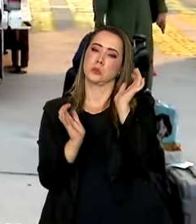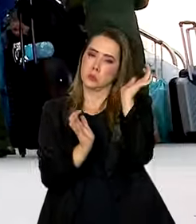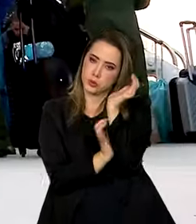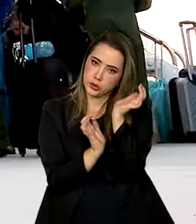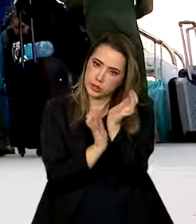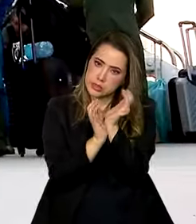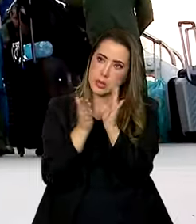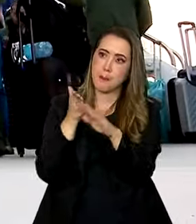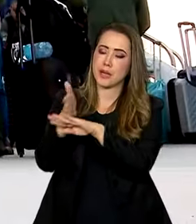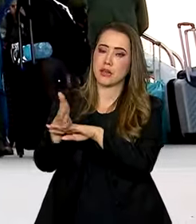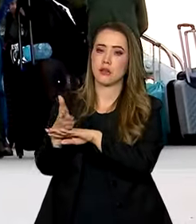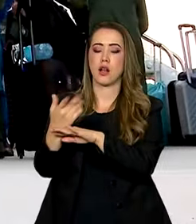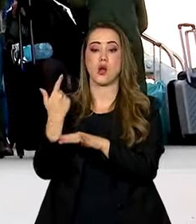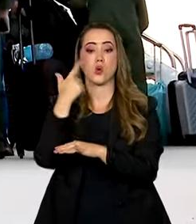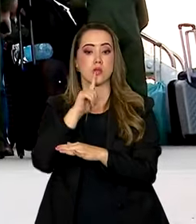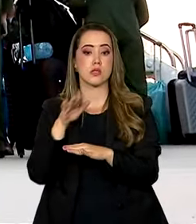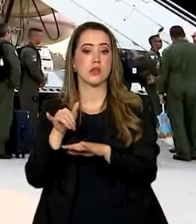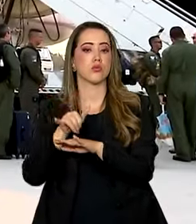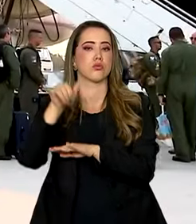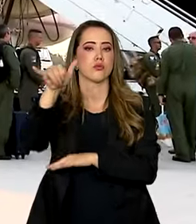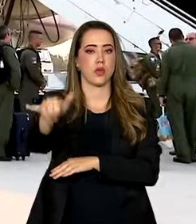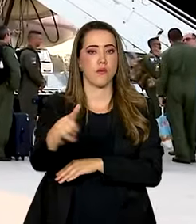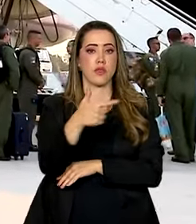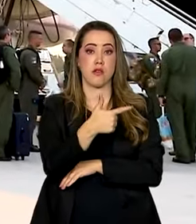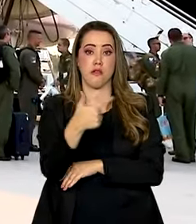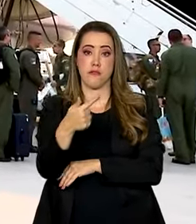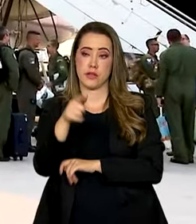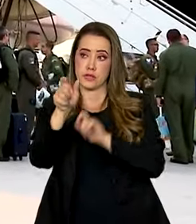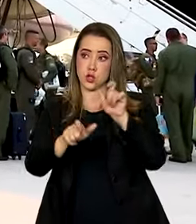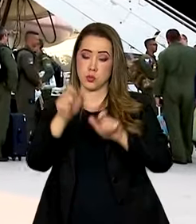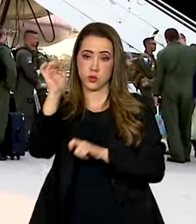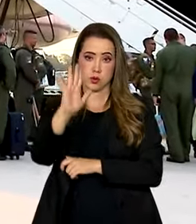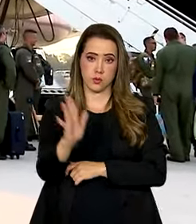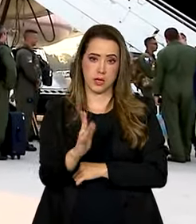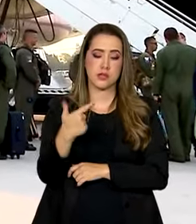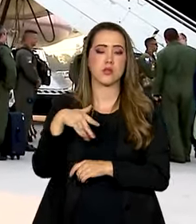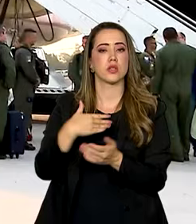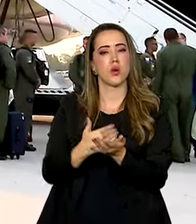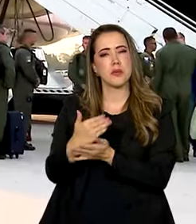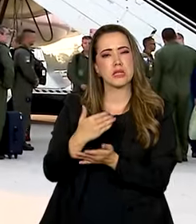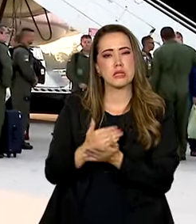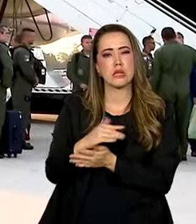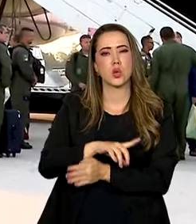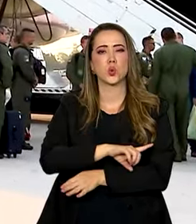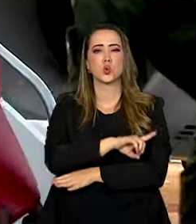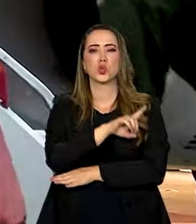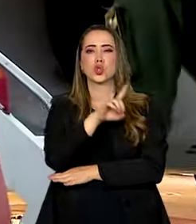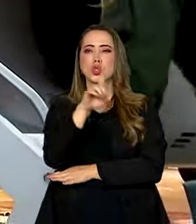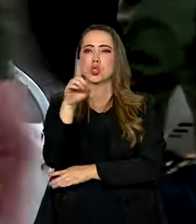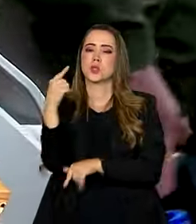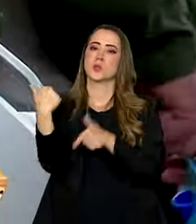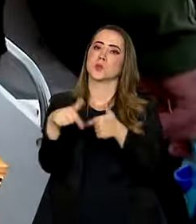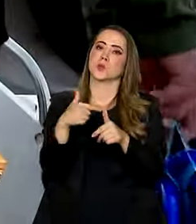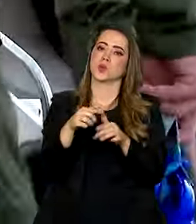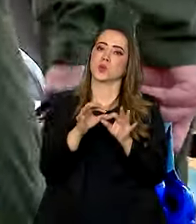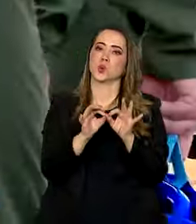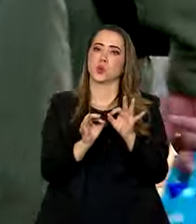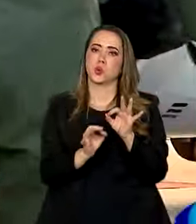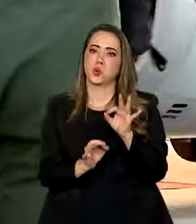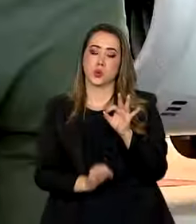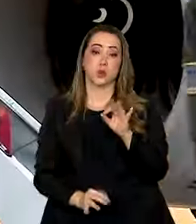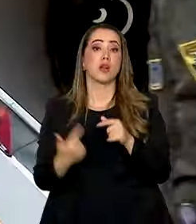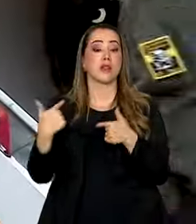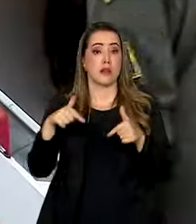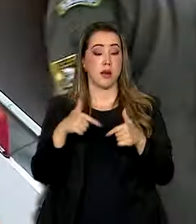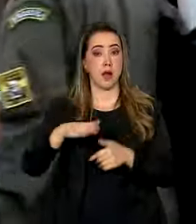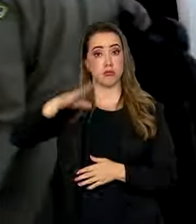avião. São 27 brasileiros que estão começando o que vai ser um longuíssimo dia de trabalho. São militares numa missão de